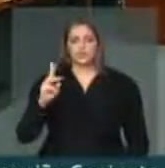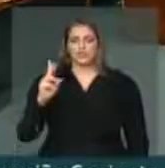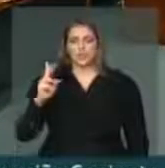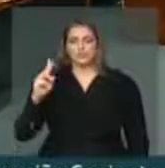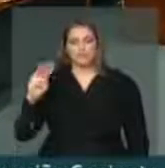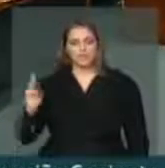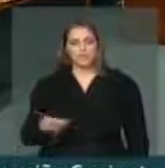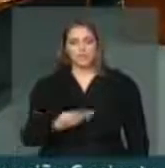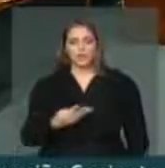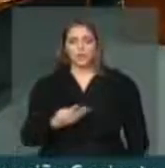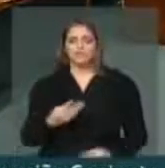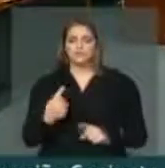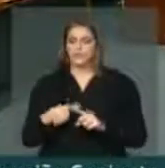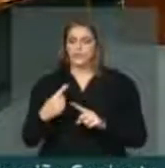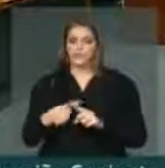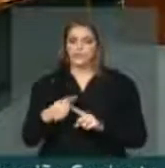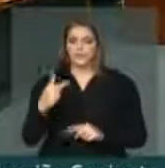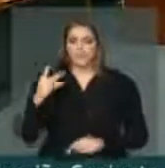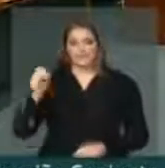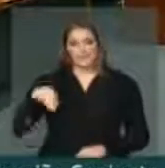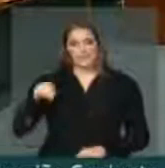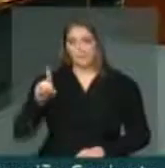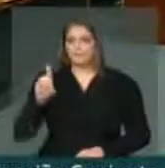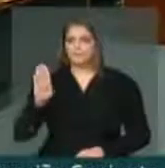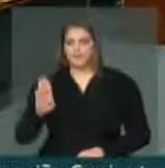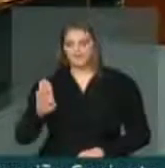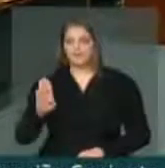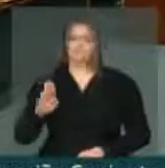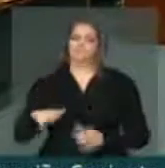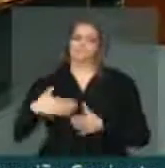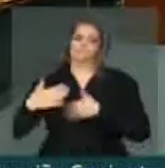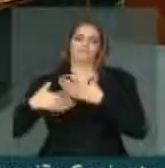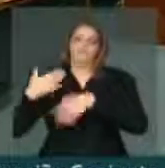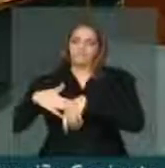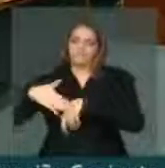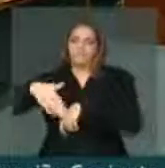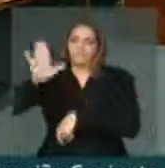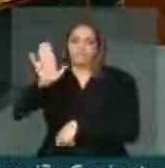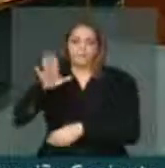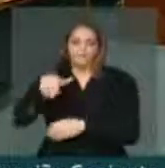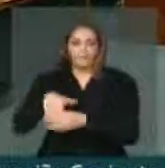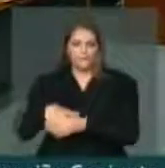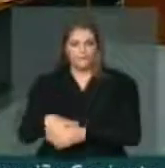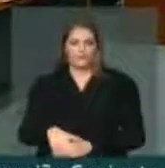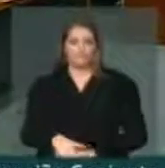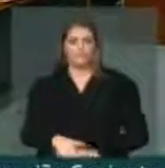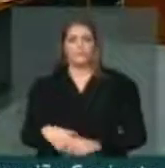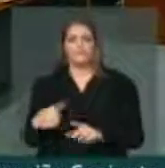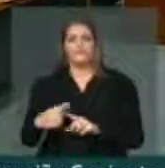disso? Porque o PMDB merecidamente teve mais votos. Por que o tempo de TV